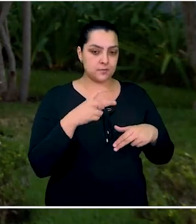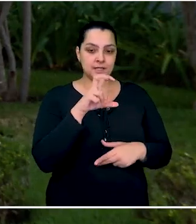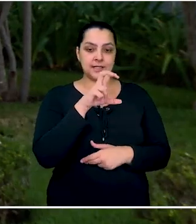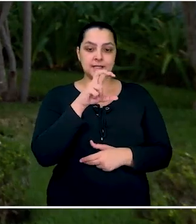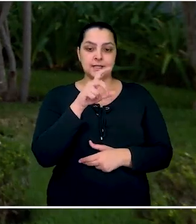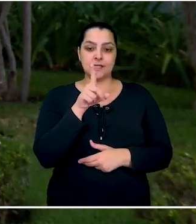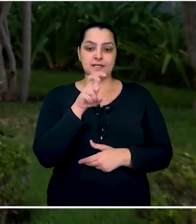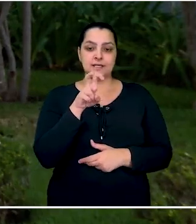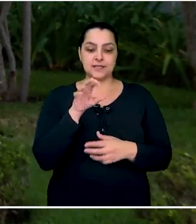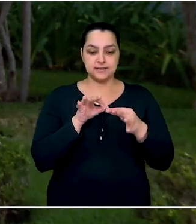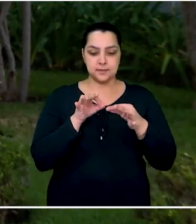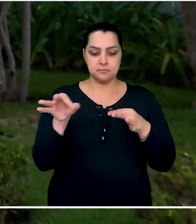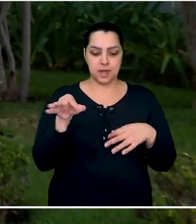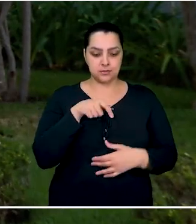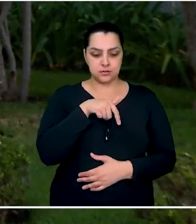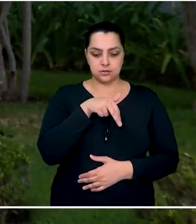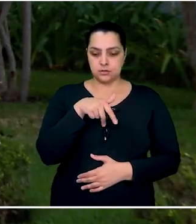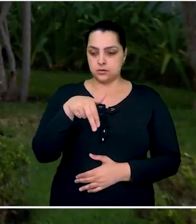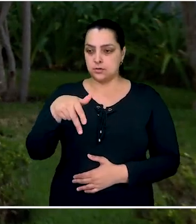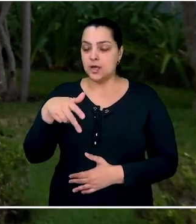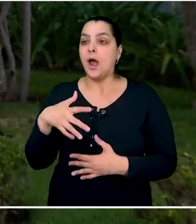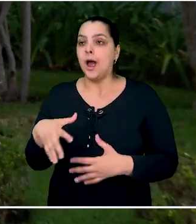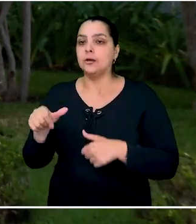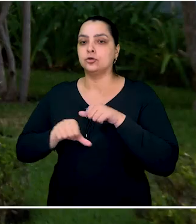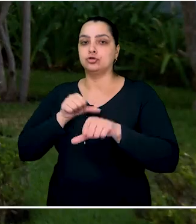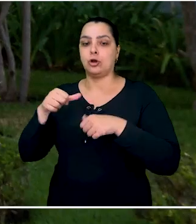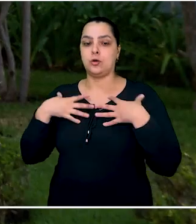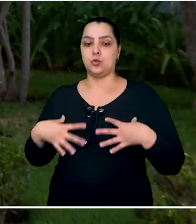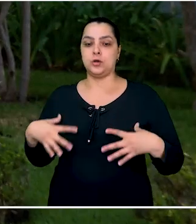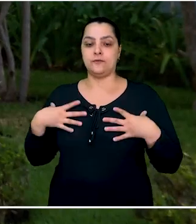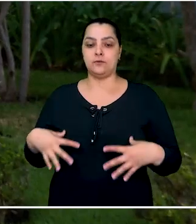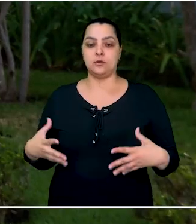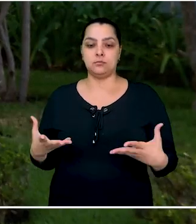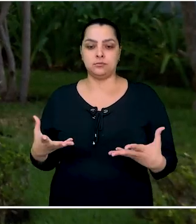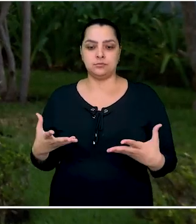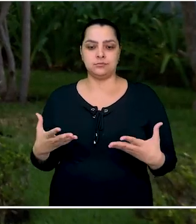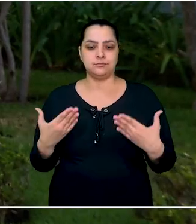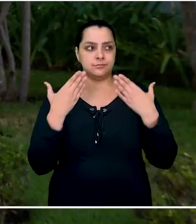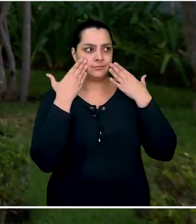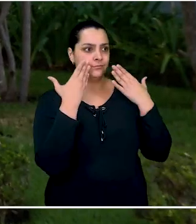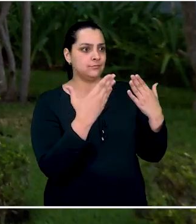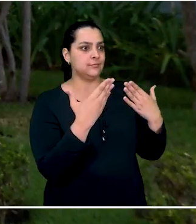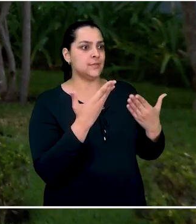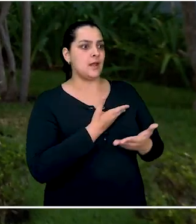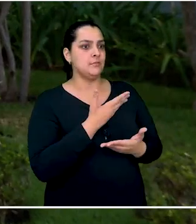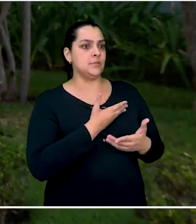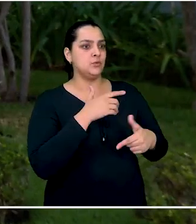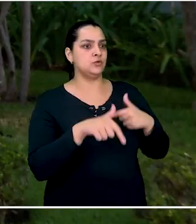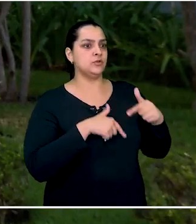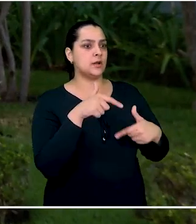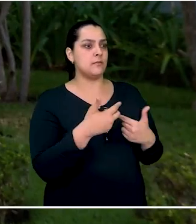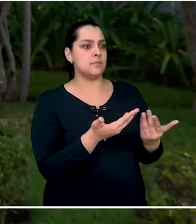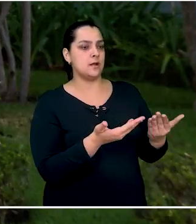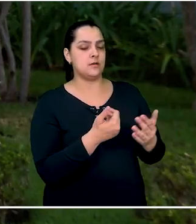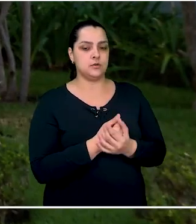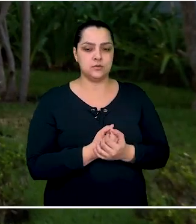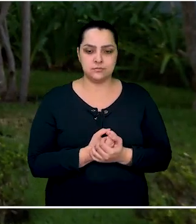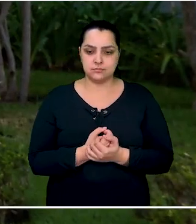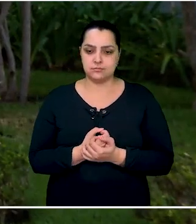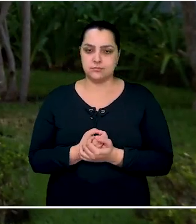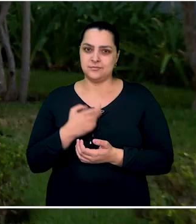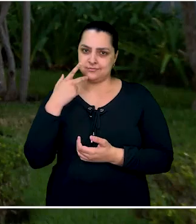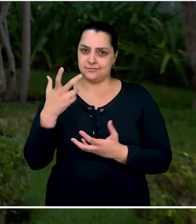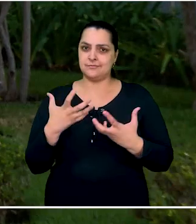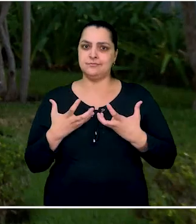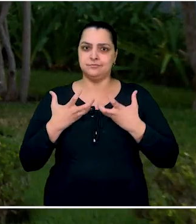de 15 metros até o local onde colocariam o uniforme. Tudo isso diante de colegas de trabalho. A empregada alegou que